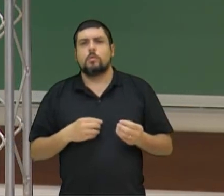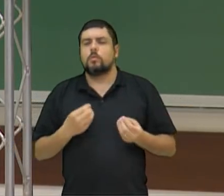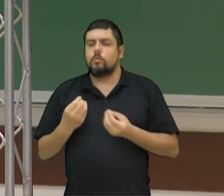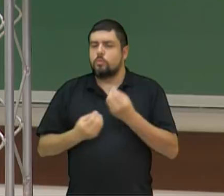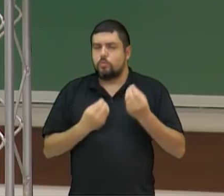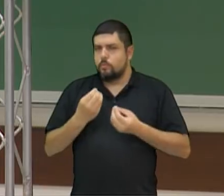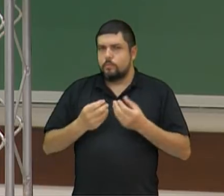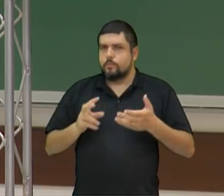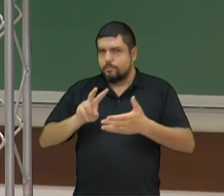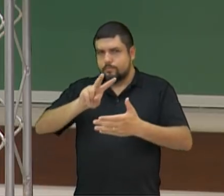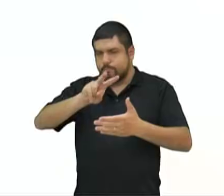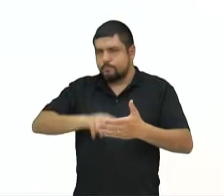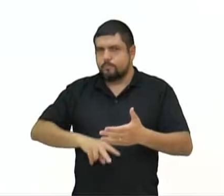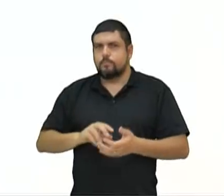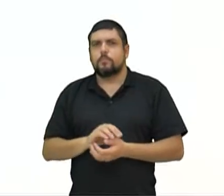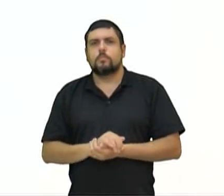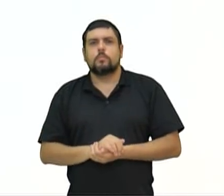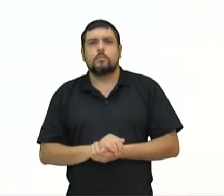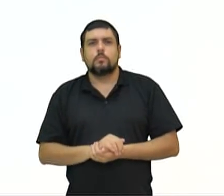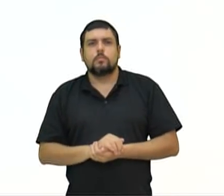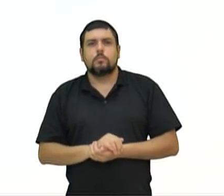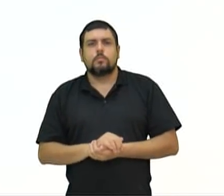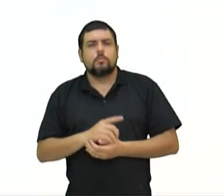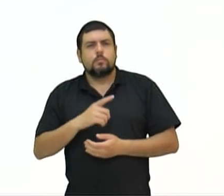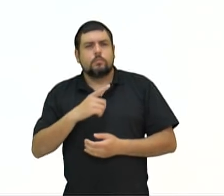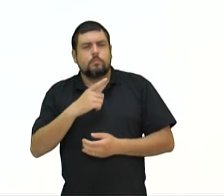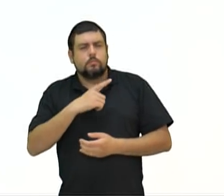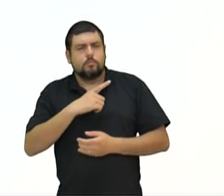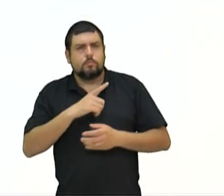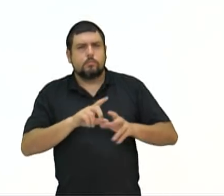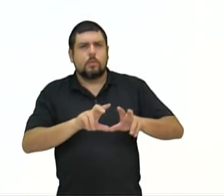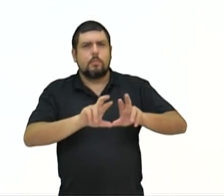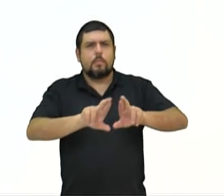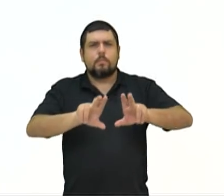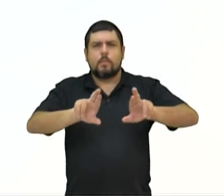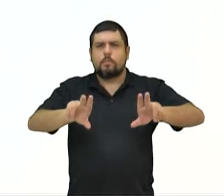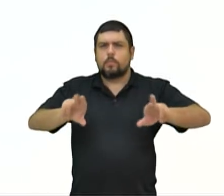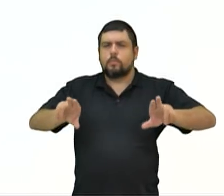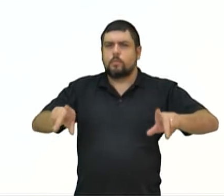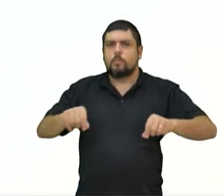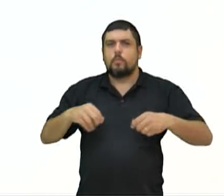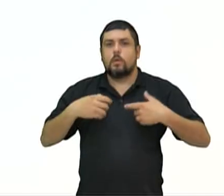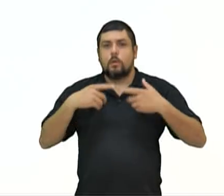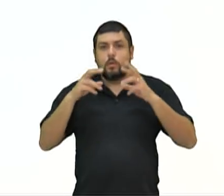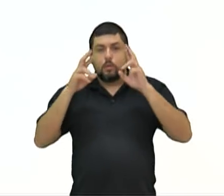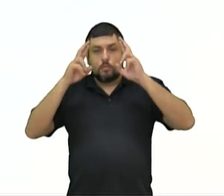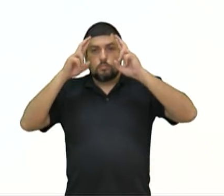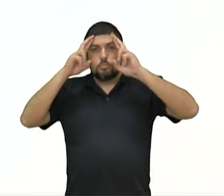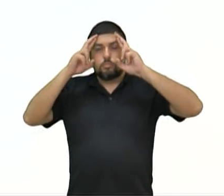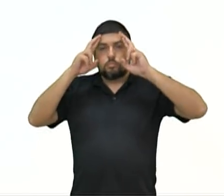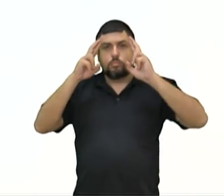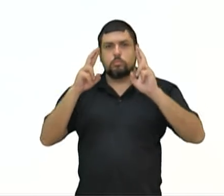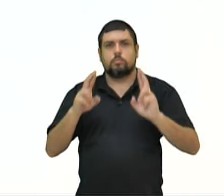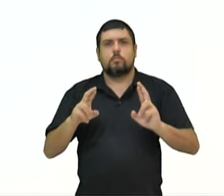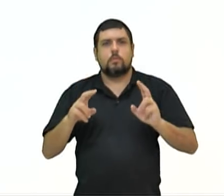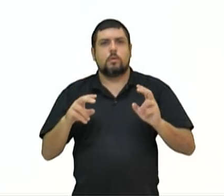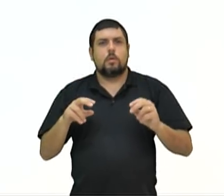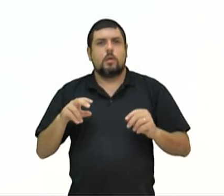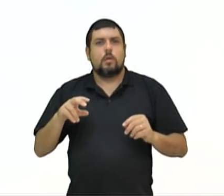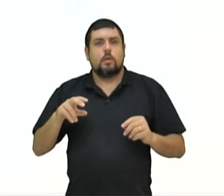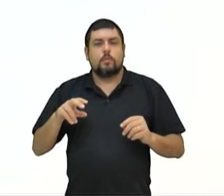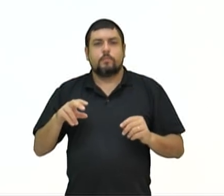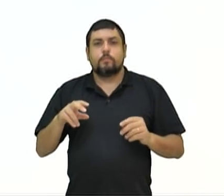pouquinho sobre isso. O respeito às diferenças não pode ser absoluto, não é experimentado como absoluto,